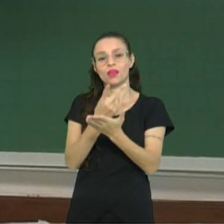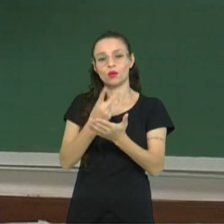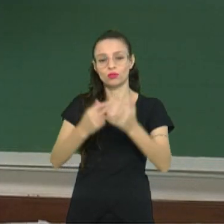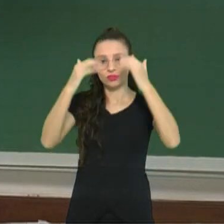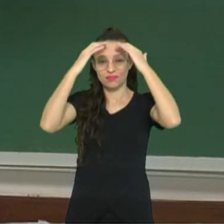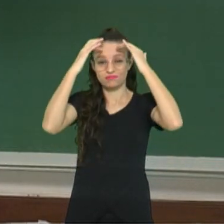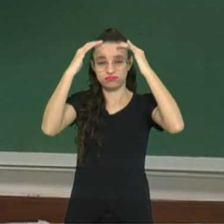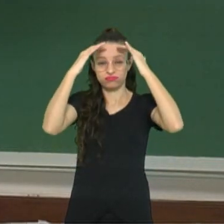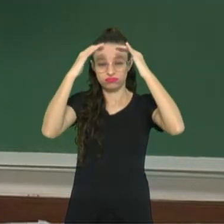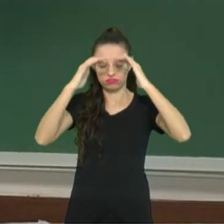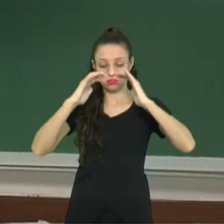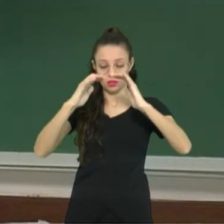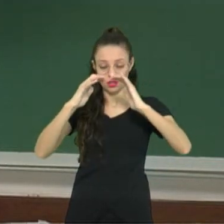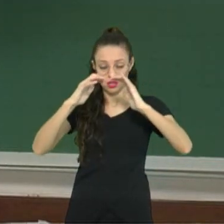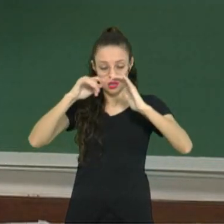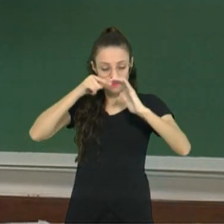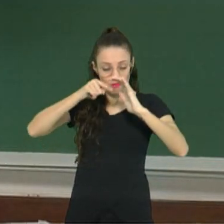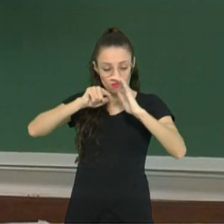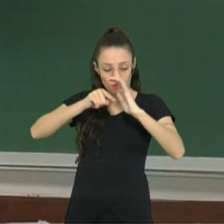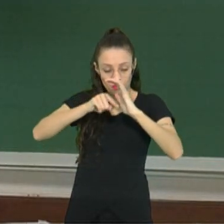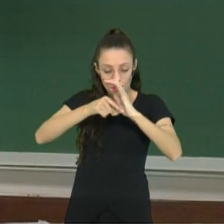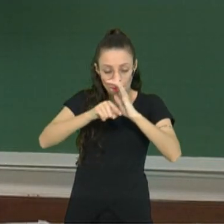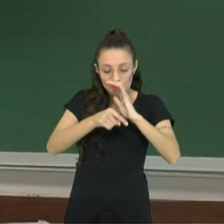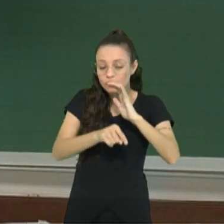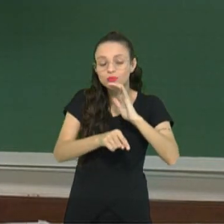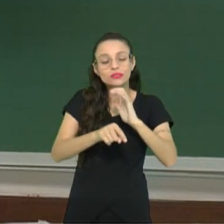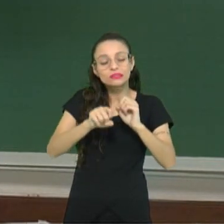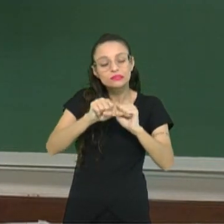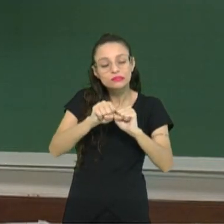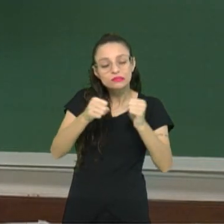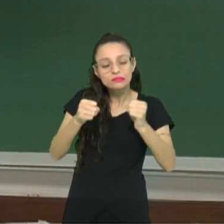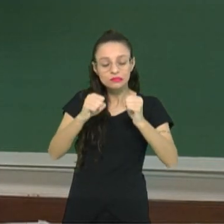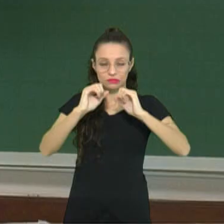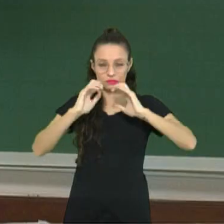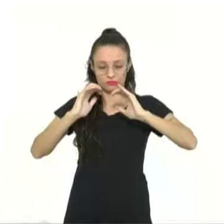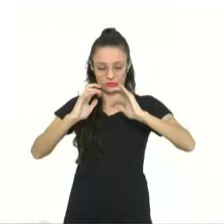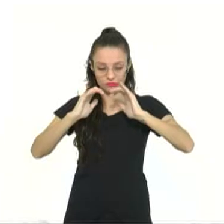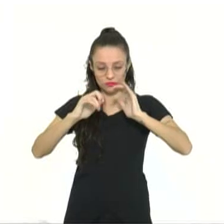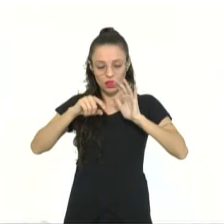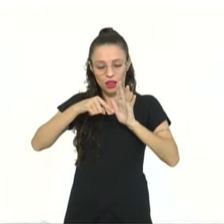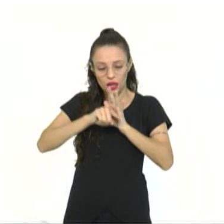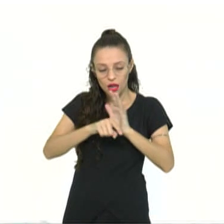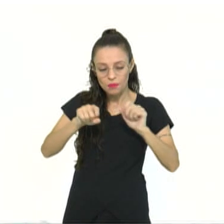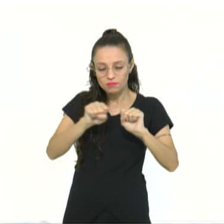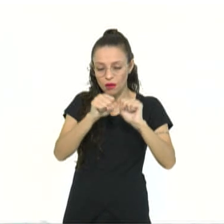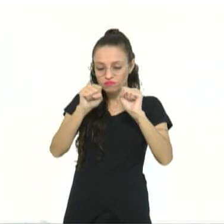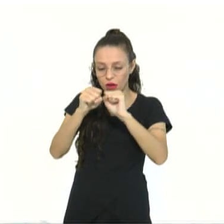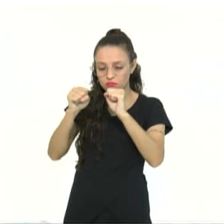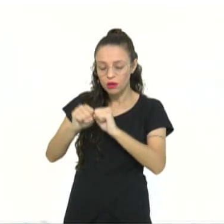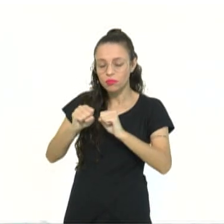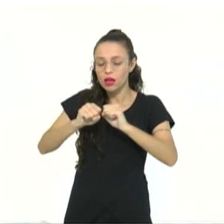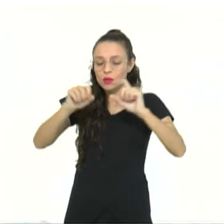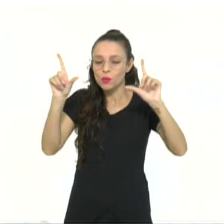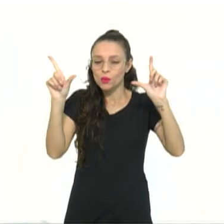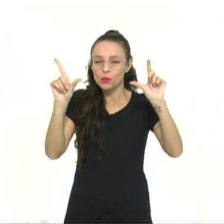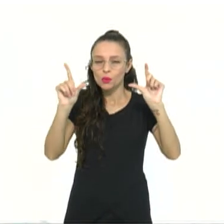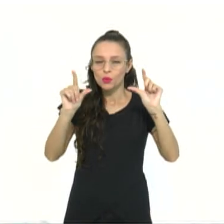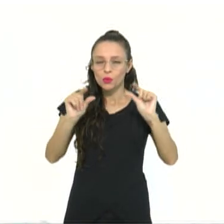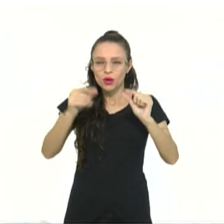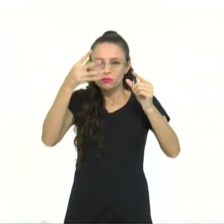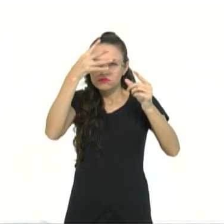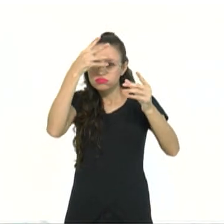intelectual profunda, né? Deterioração intelectual, questão ligada ao raciocínio ali. A pessoa perde progressivamente a memória e